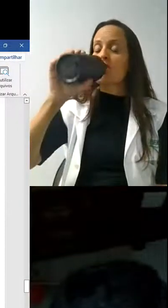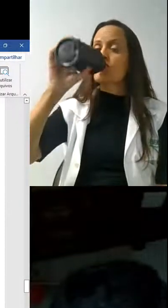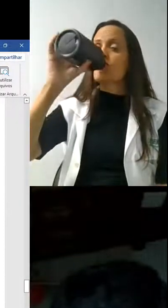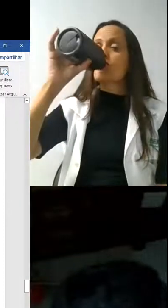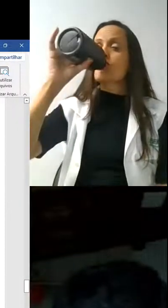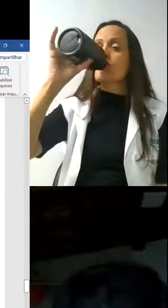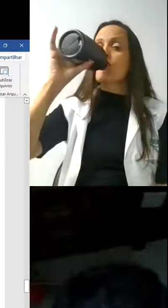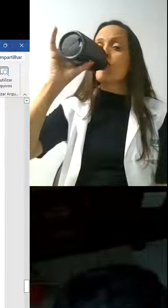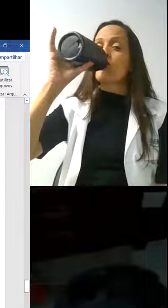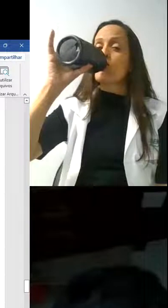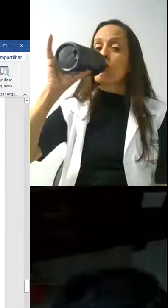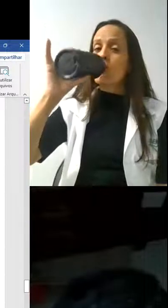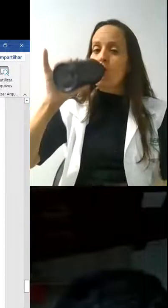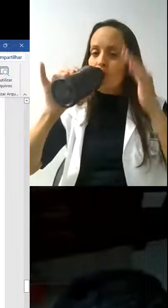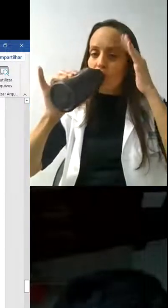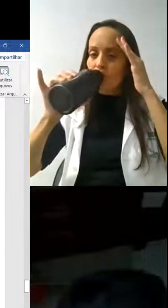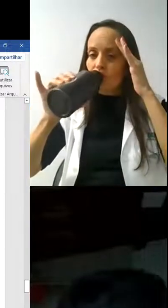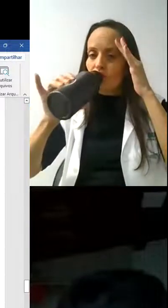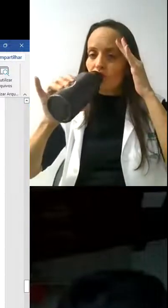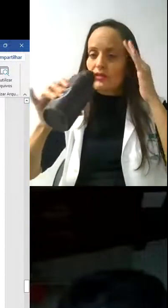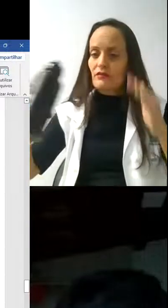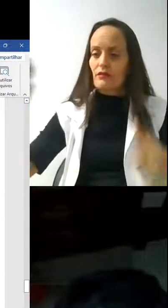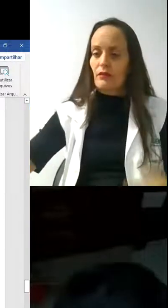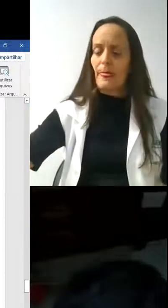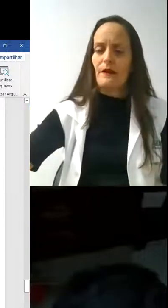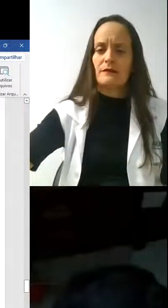Todo mundo entendeu, pessoal, o que que eu estou fazendo? Vocês querem que eu